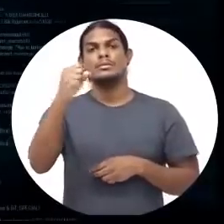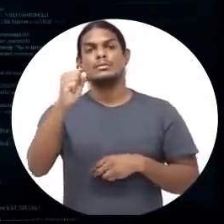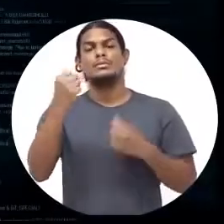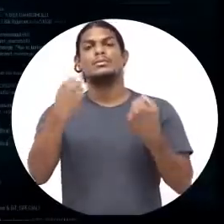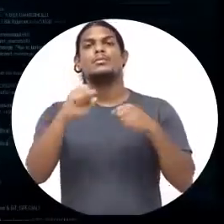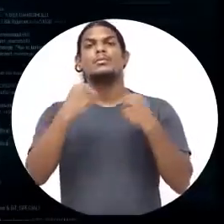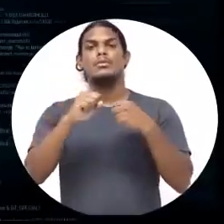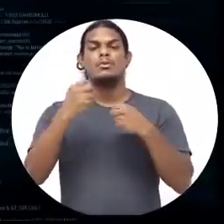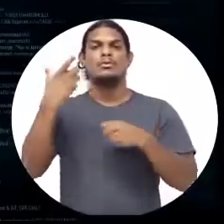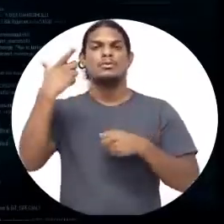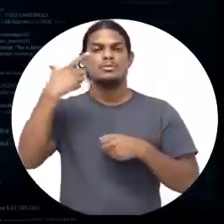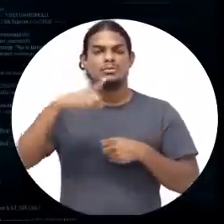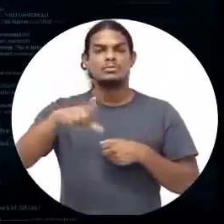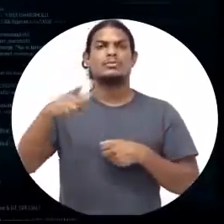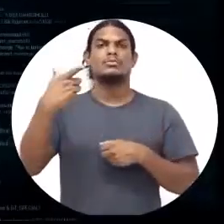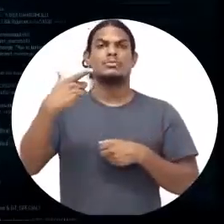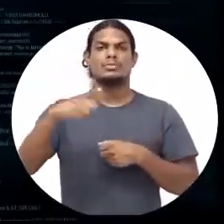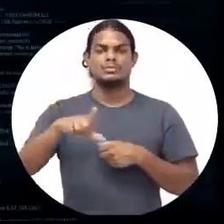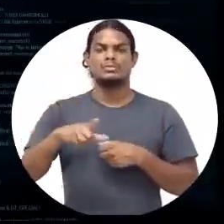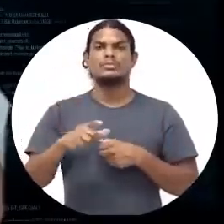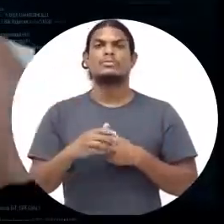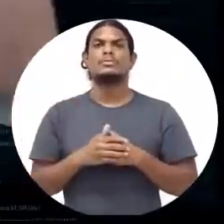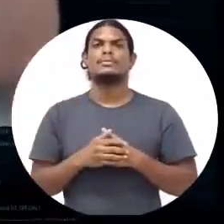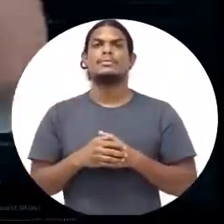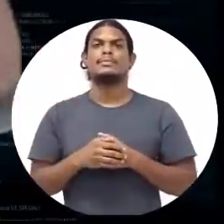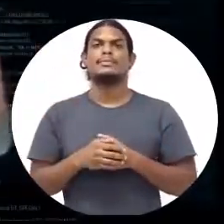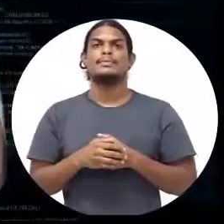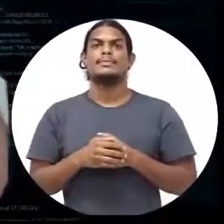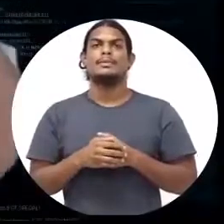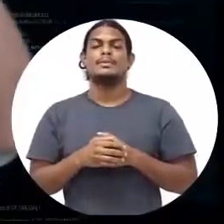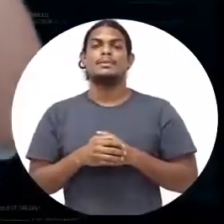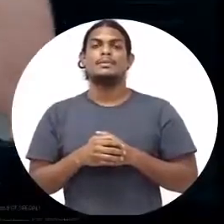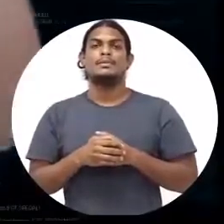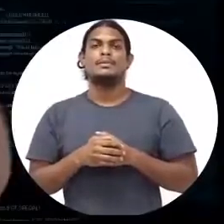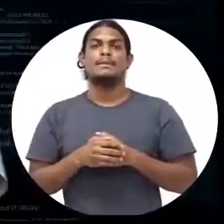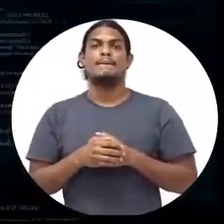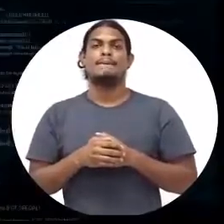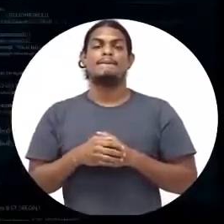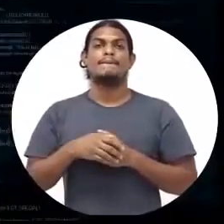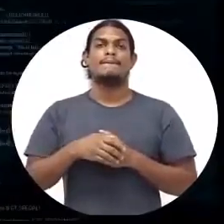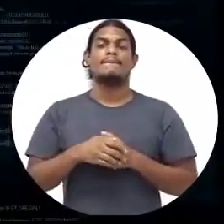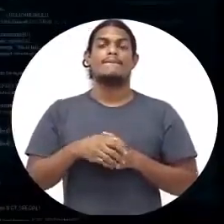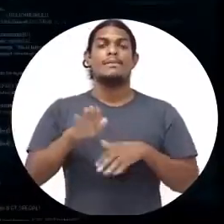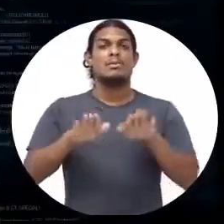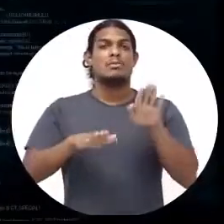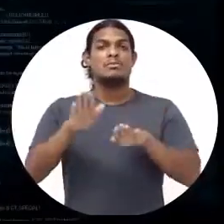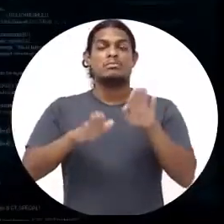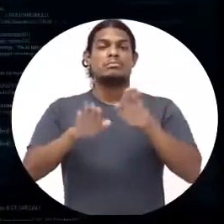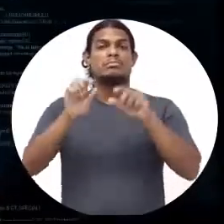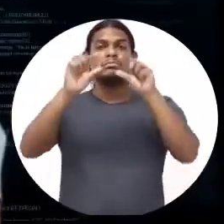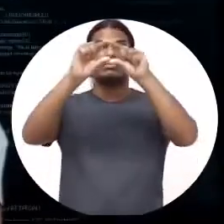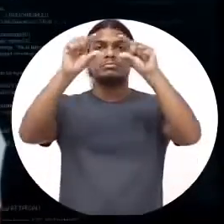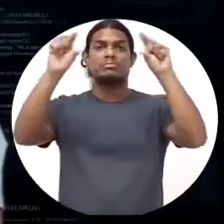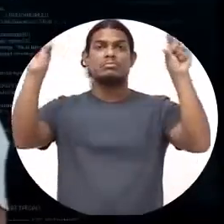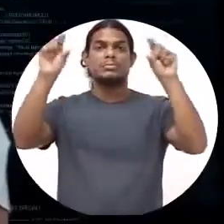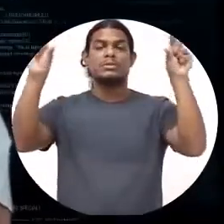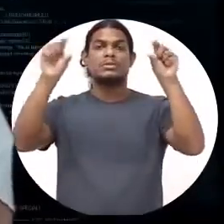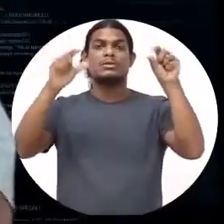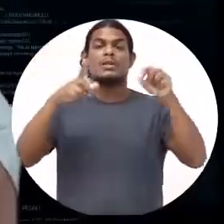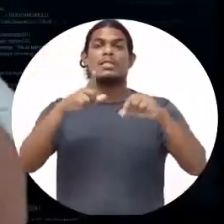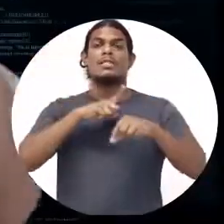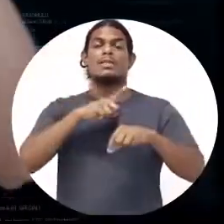pode repetir. É naquela necessidade que alguns elementos, por exemplo, alguns títulos vão ficar pintados em